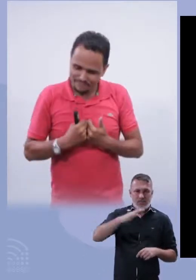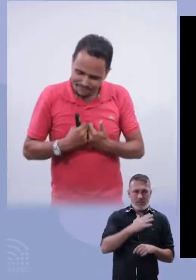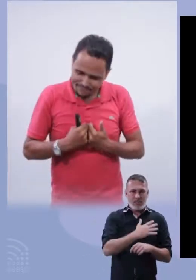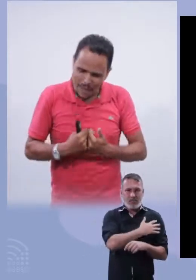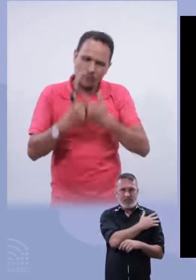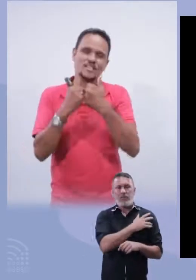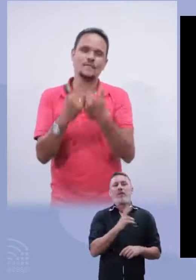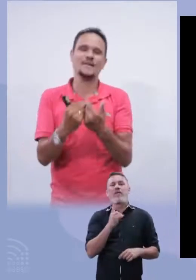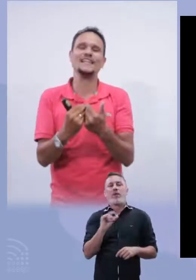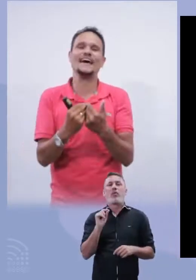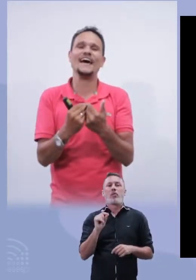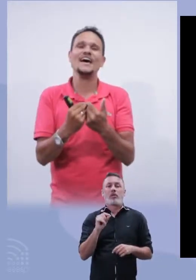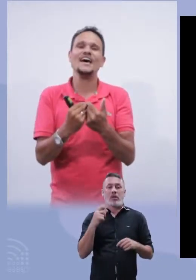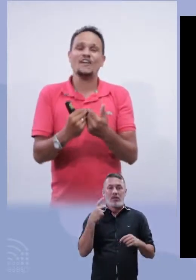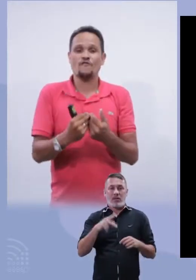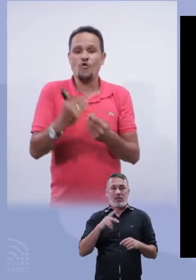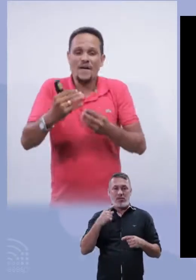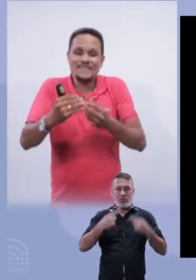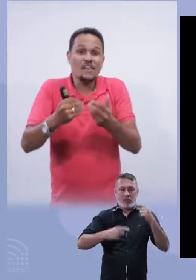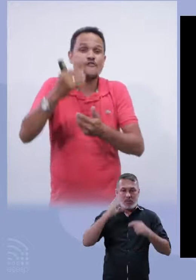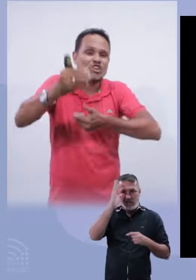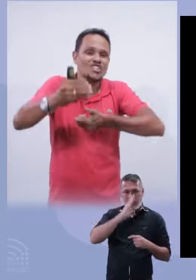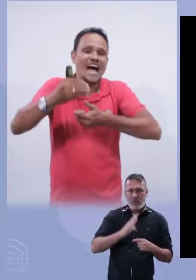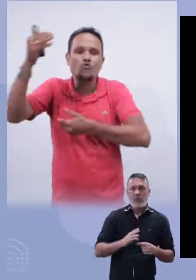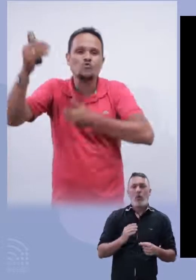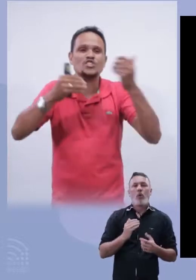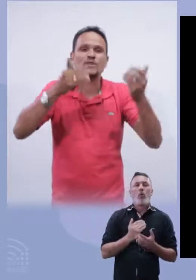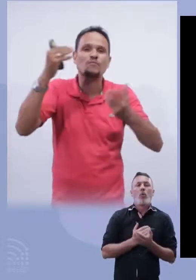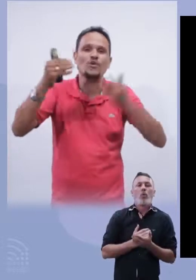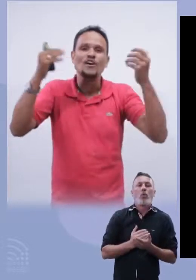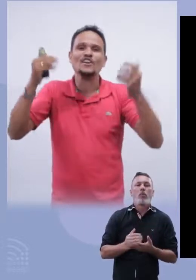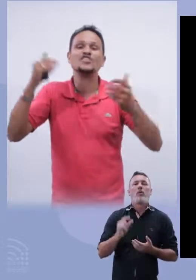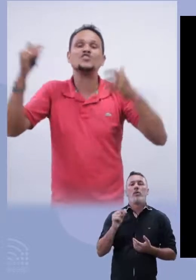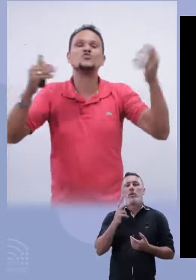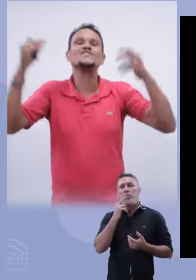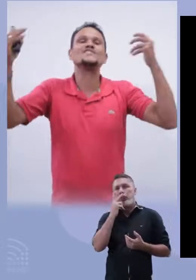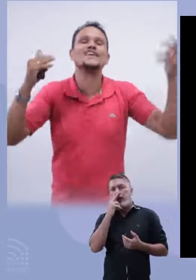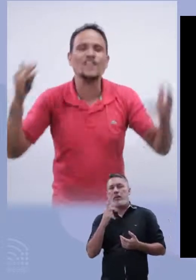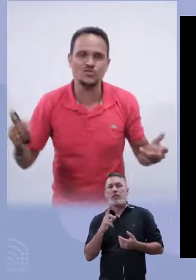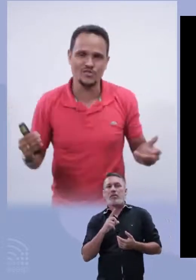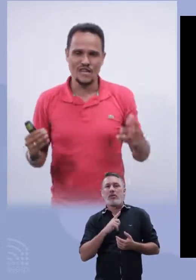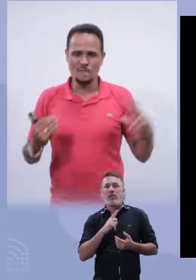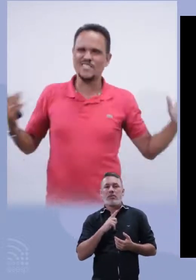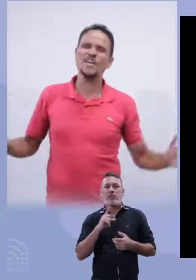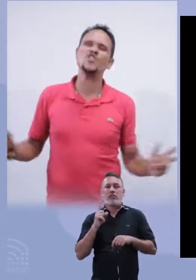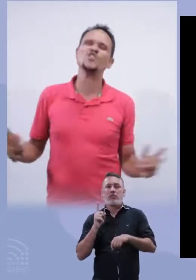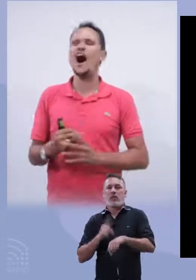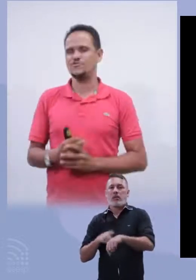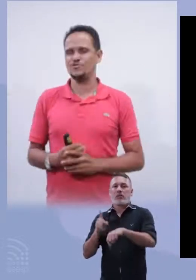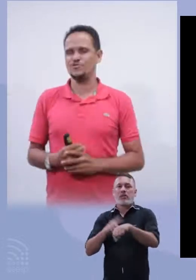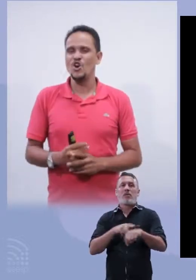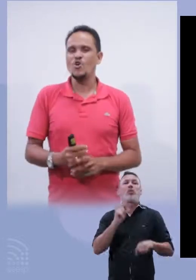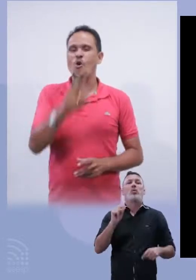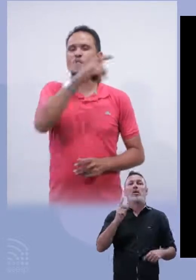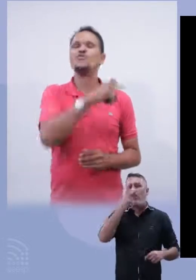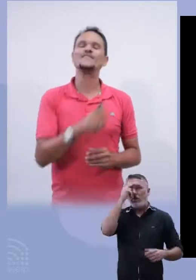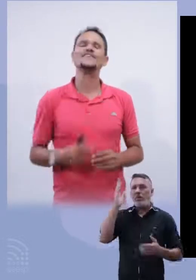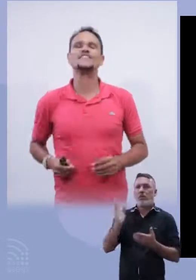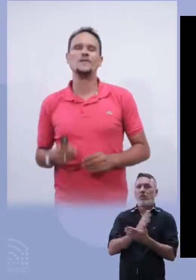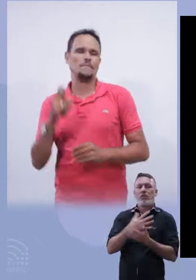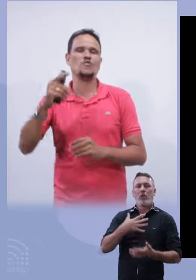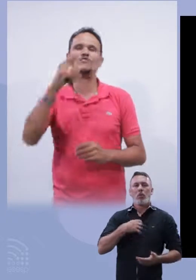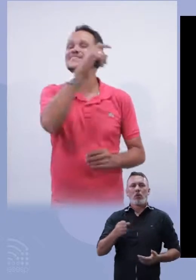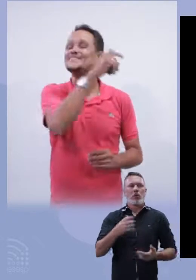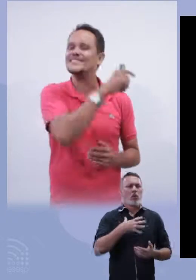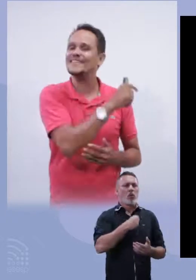abrir a política brasileira, vão começar a forjar algum tipo de suicídios misteriosos, como